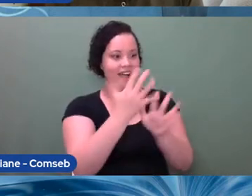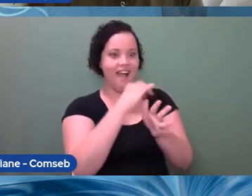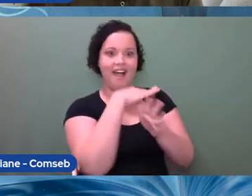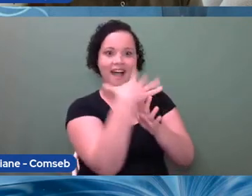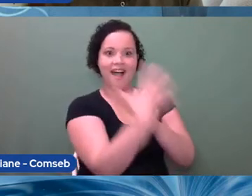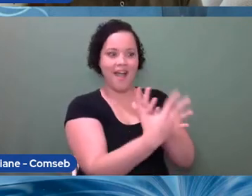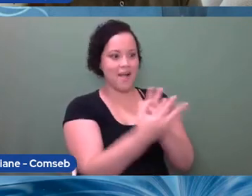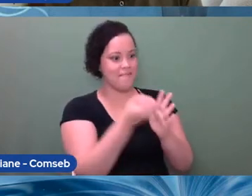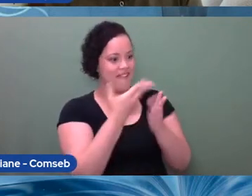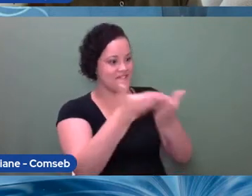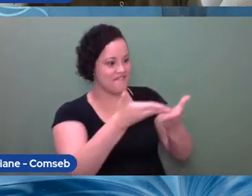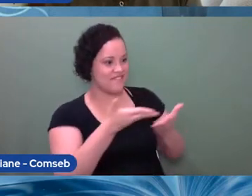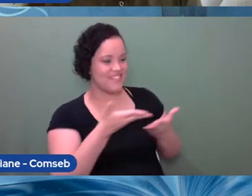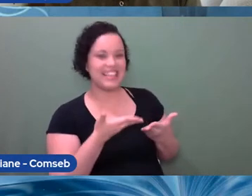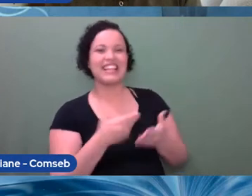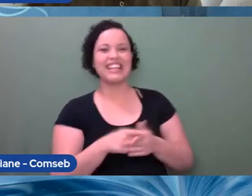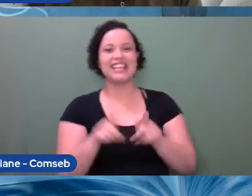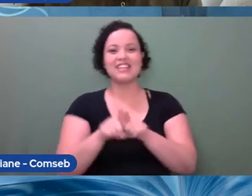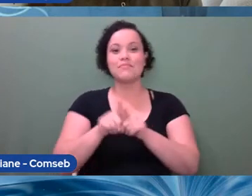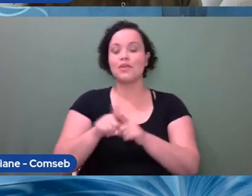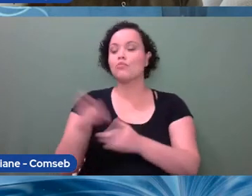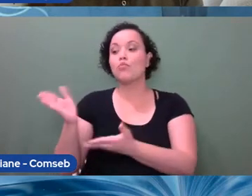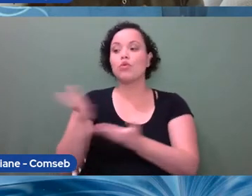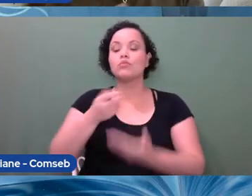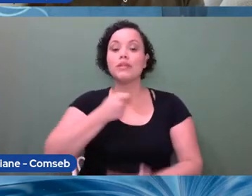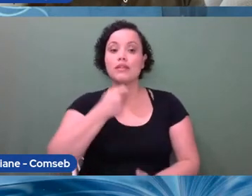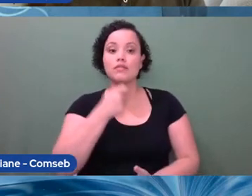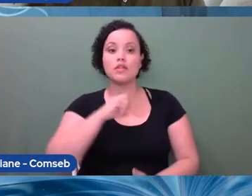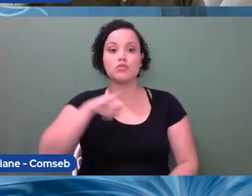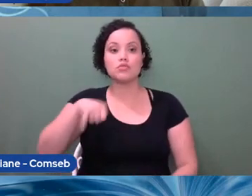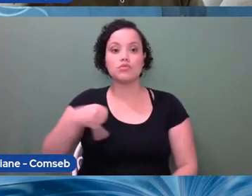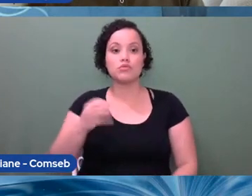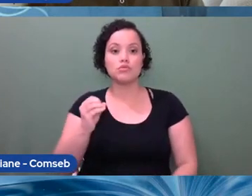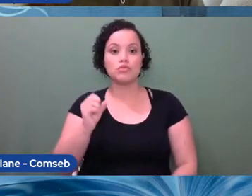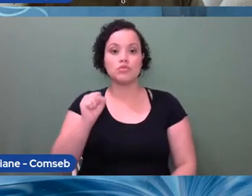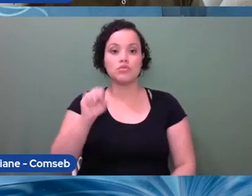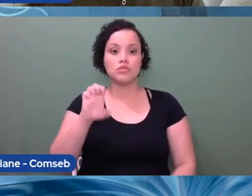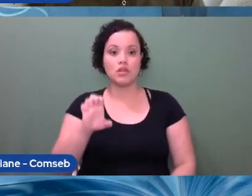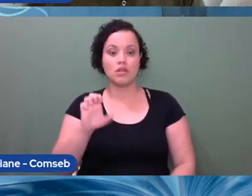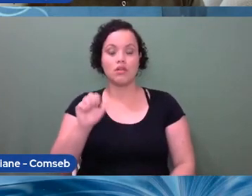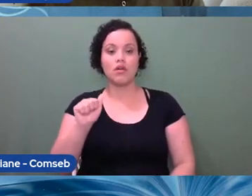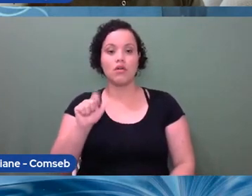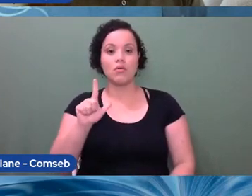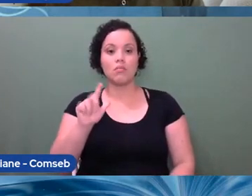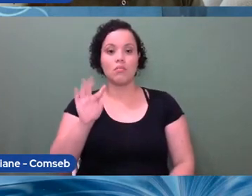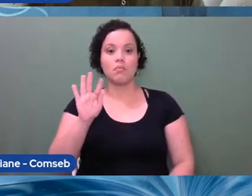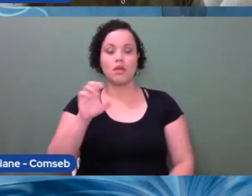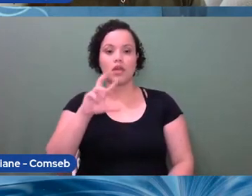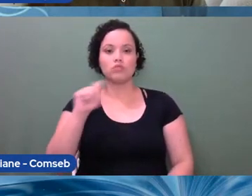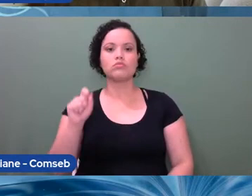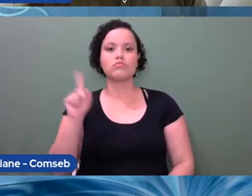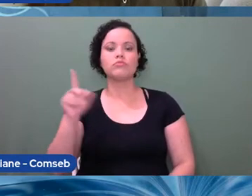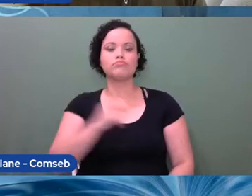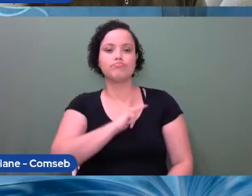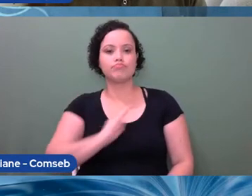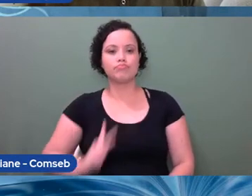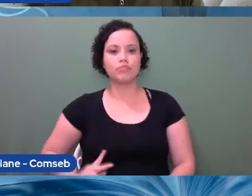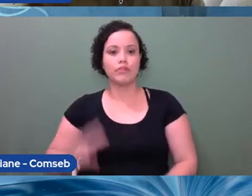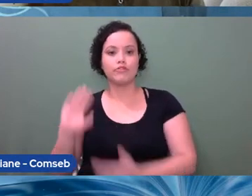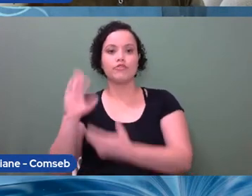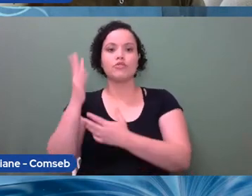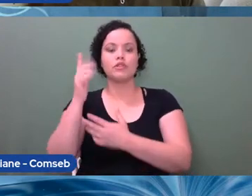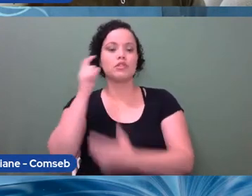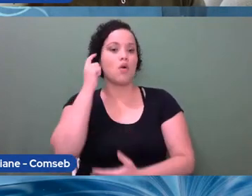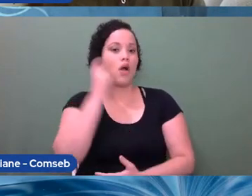próximo entrevistado que está conosco é José Alberto Machado, que foi presidente da Fundação Allan Kardec de Manaus, é